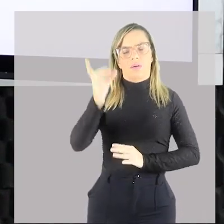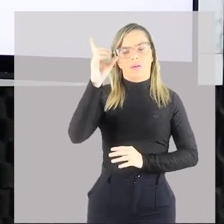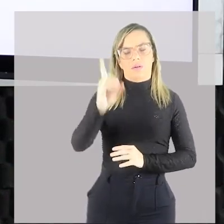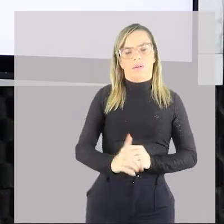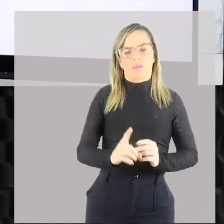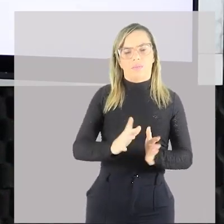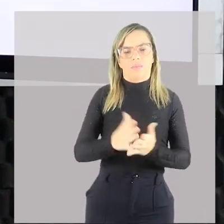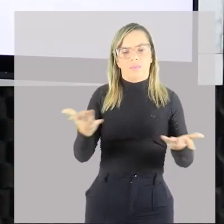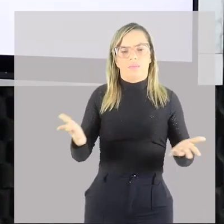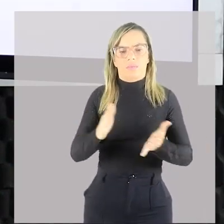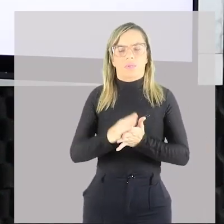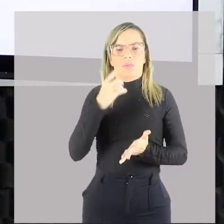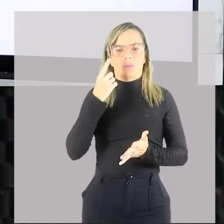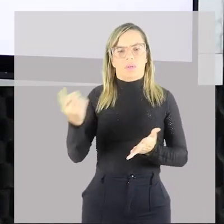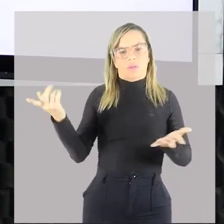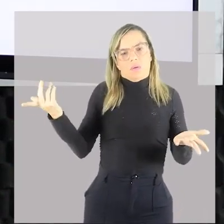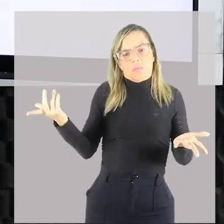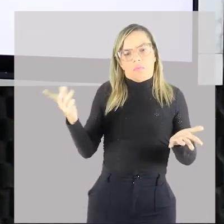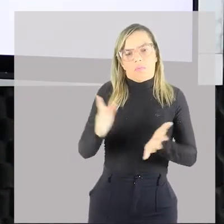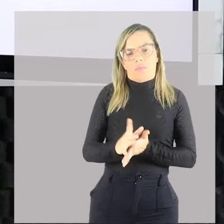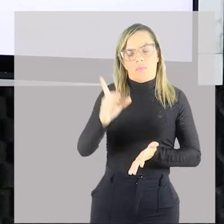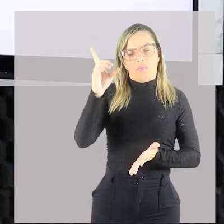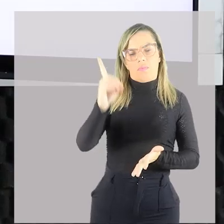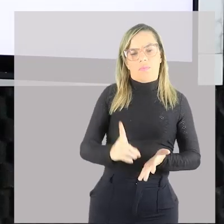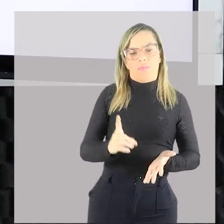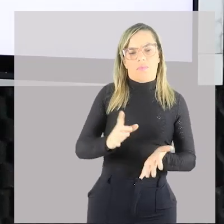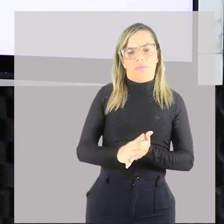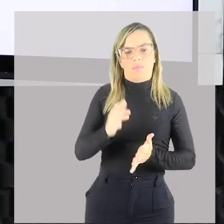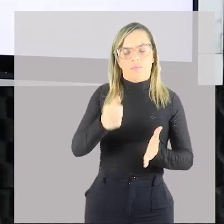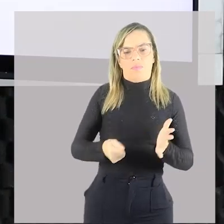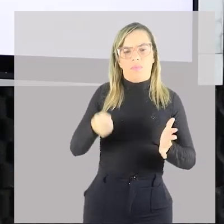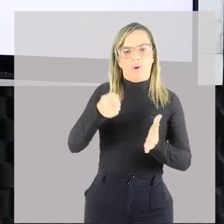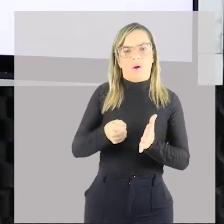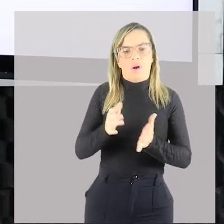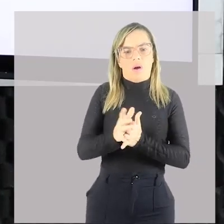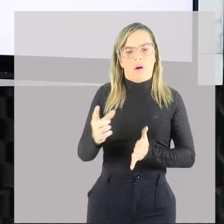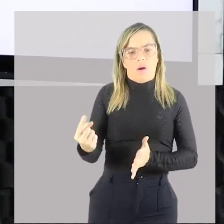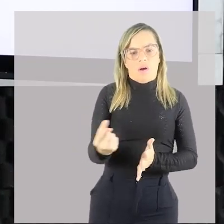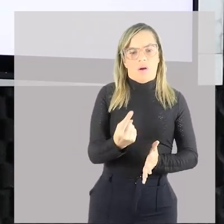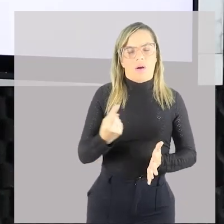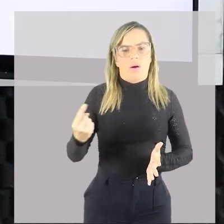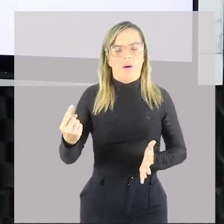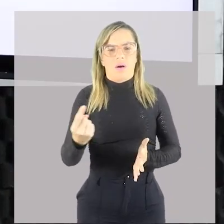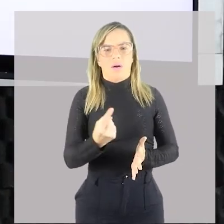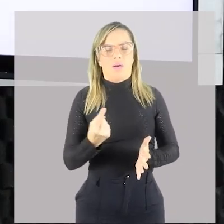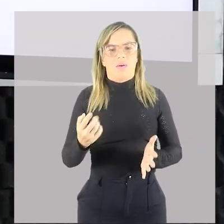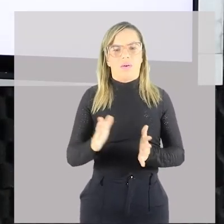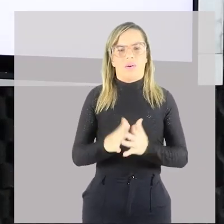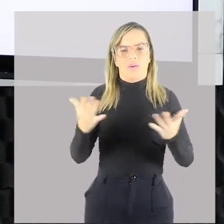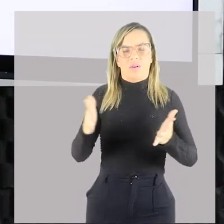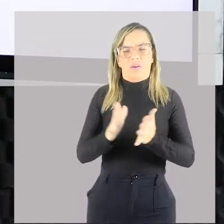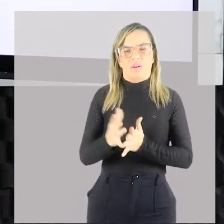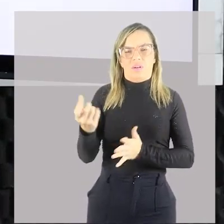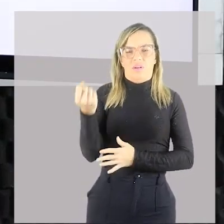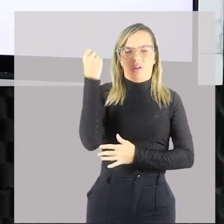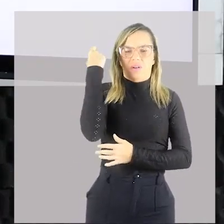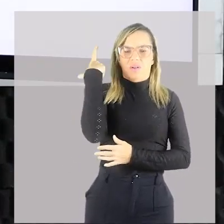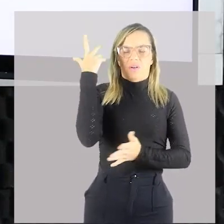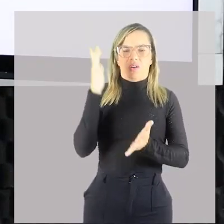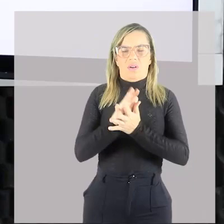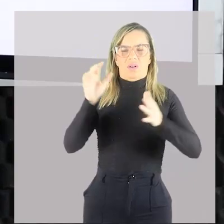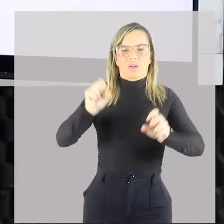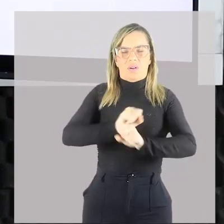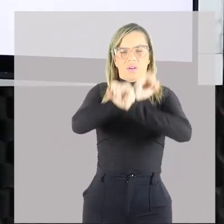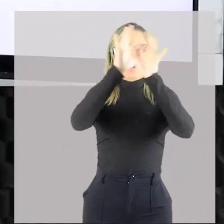é necessariamente, gente, um direito de uma arbitrariedade individual. Isso é muito esquisito, mas é claro